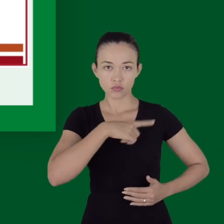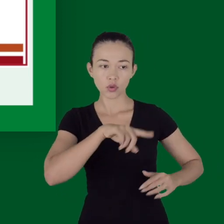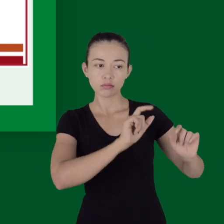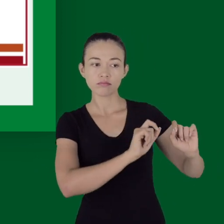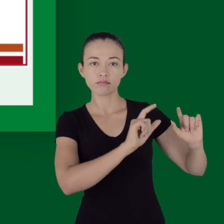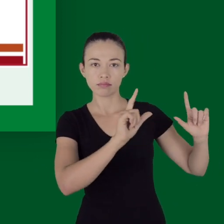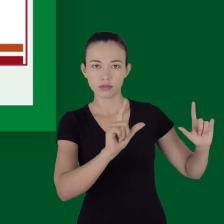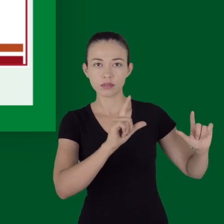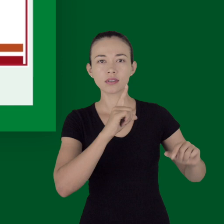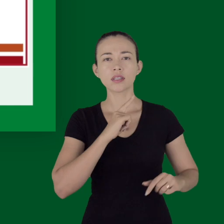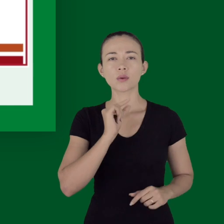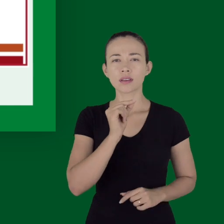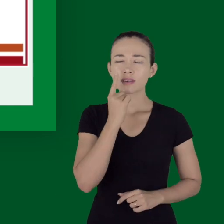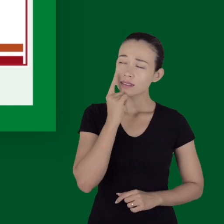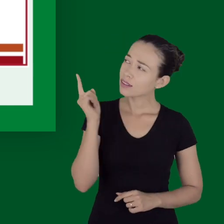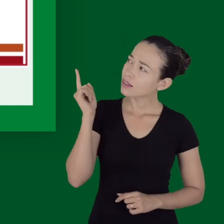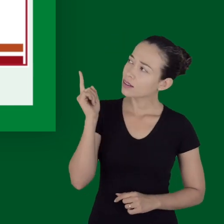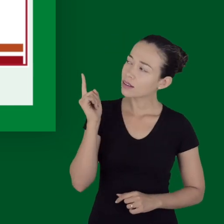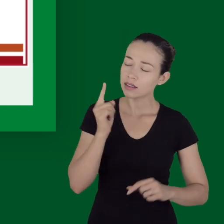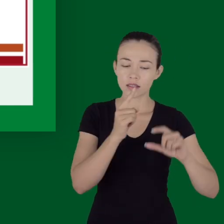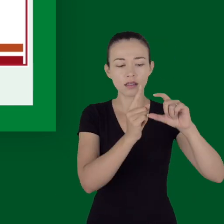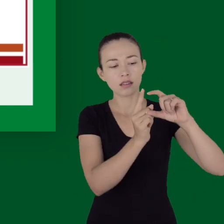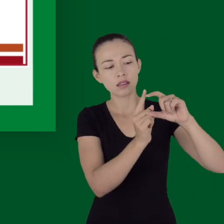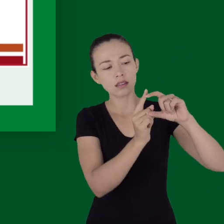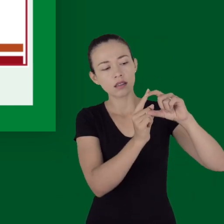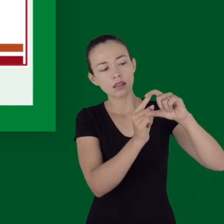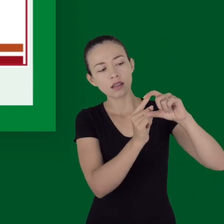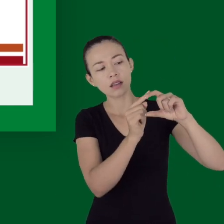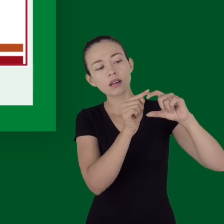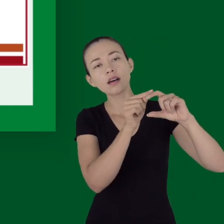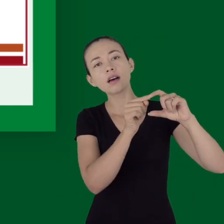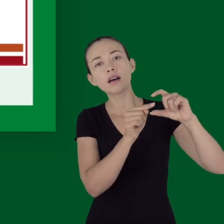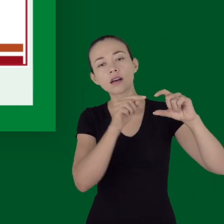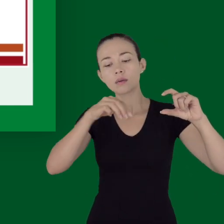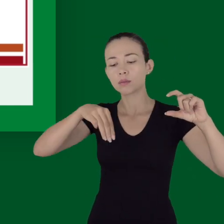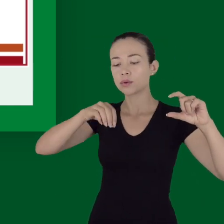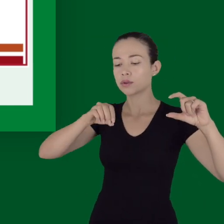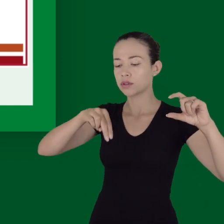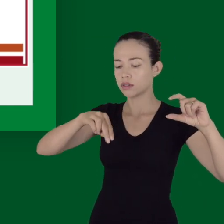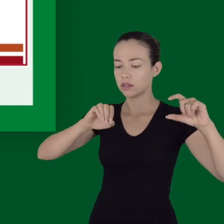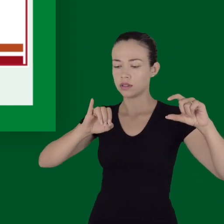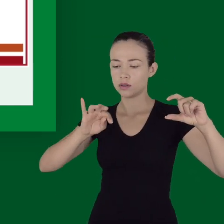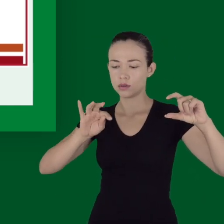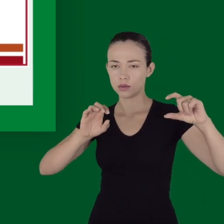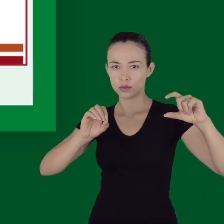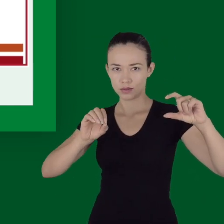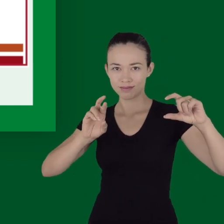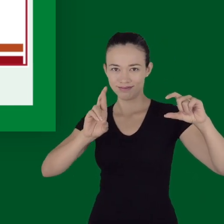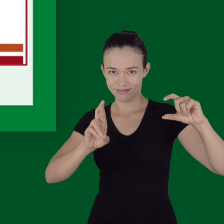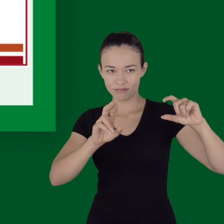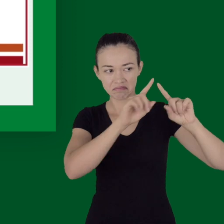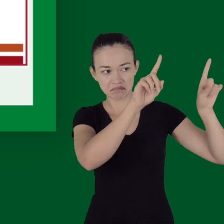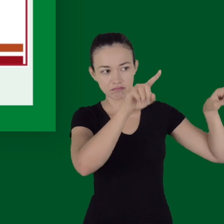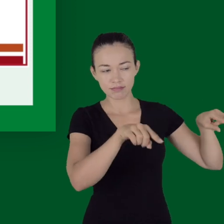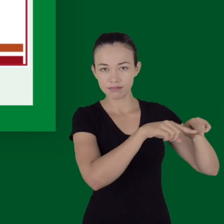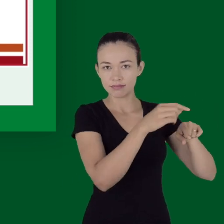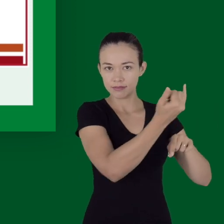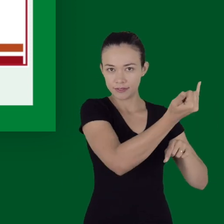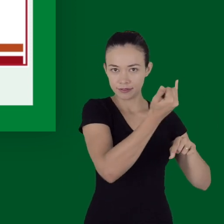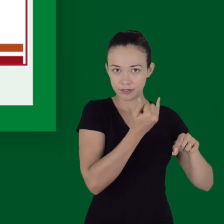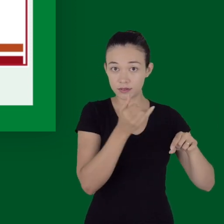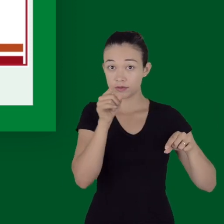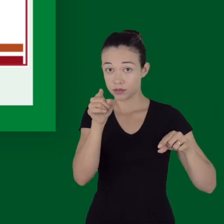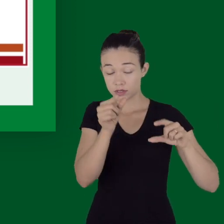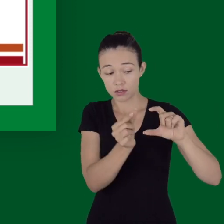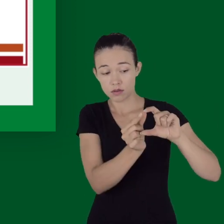monitorizando o paciente, e depois você coloca na função de estimulação, que é o do marca-passo, e vai começar a